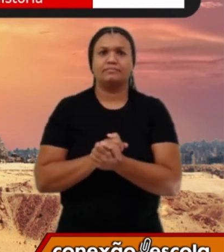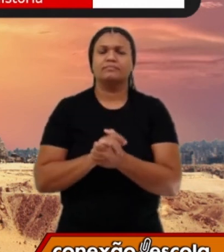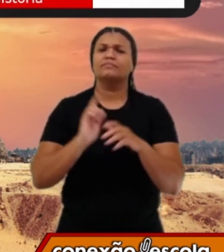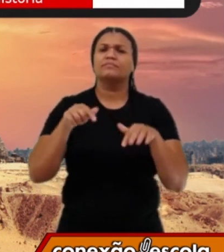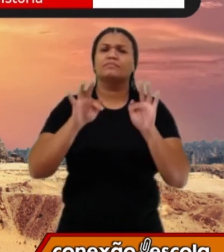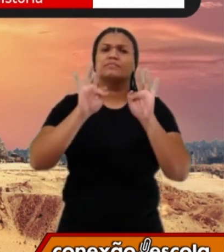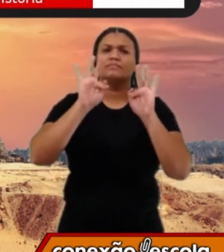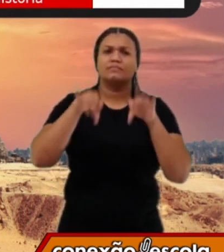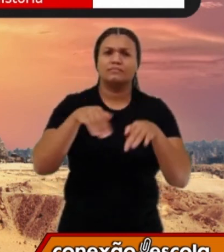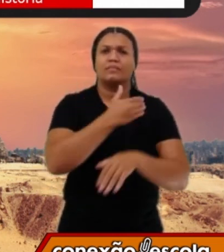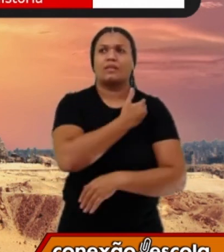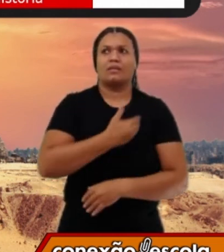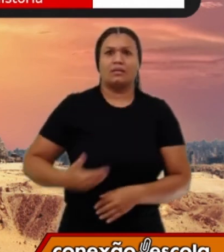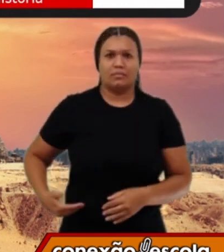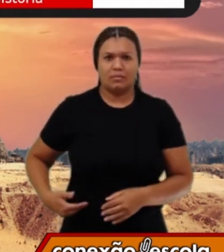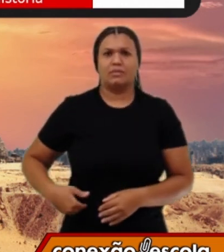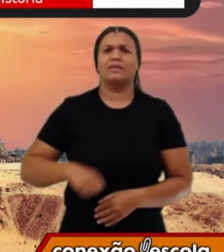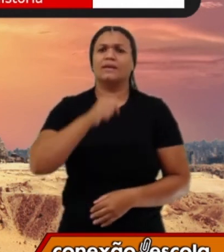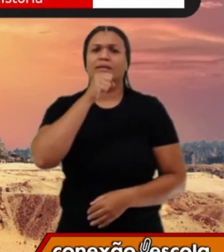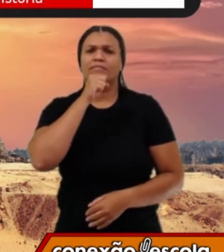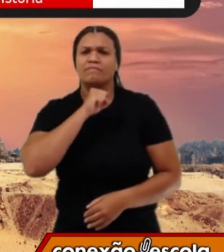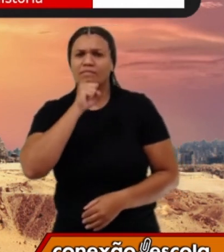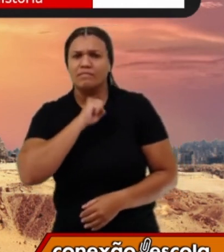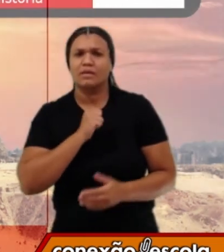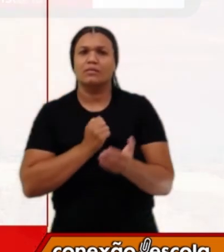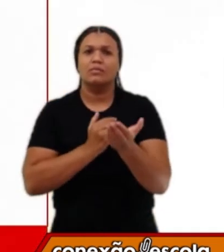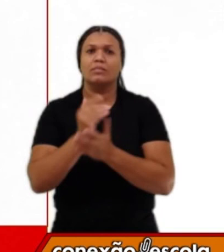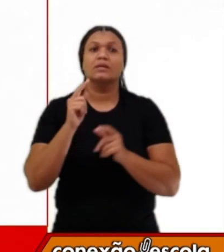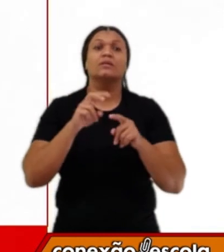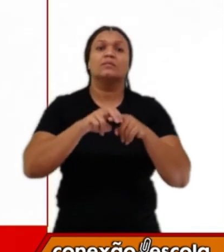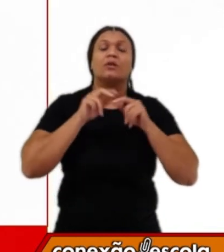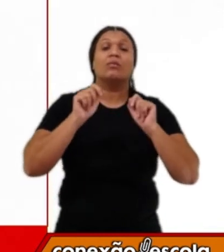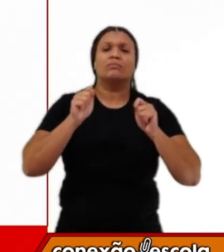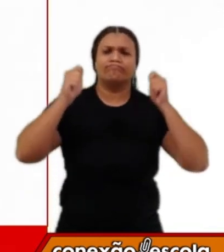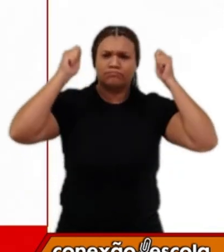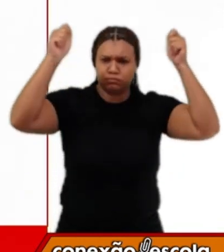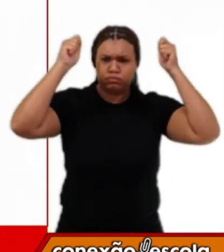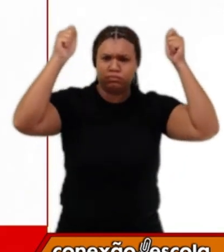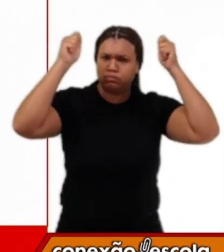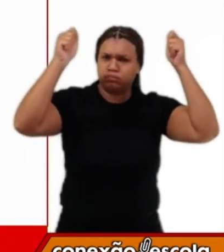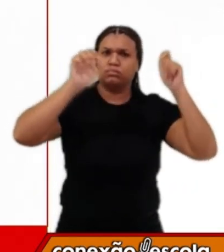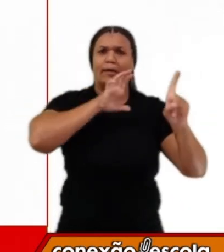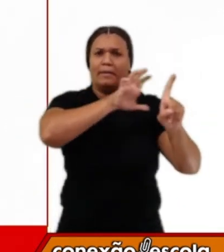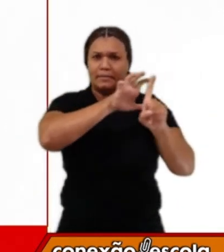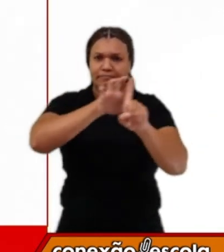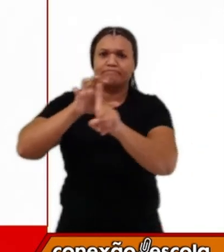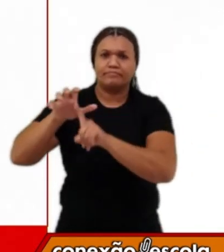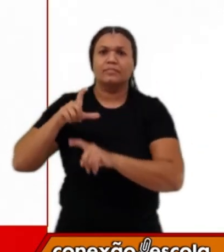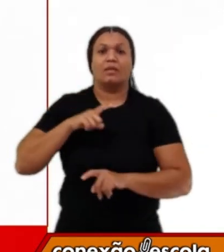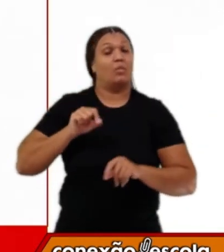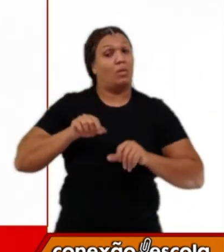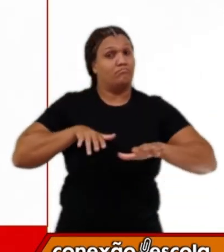República Velha acontece também por manifestação de diversos setores que abalam o poder do governo. O movimento